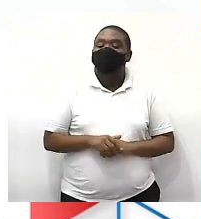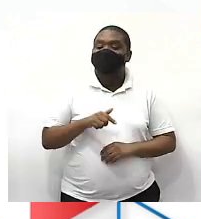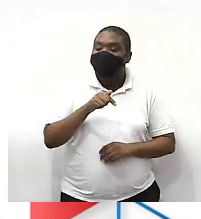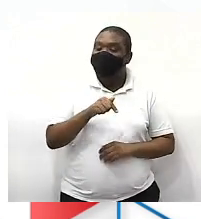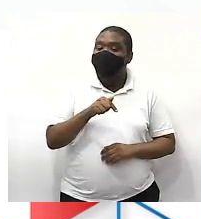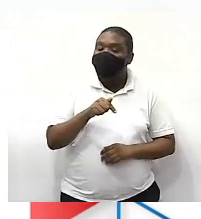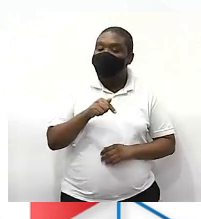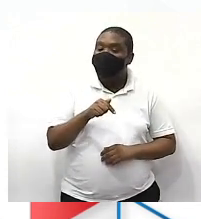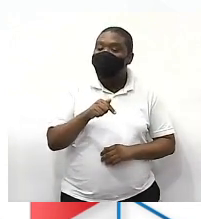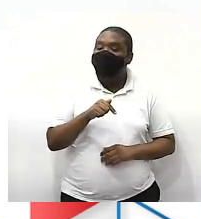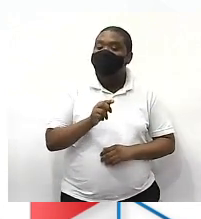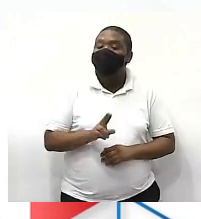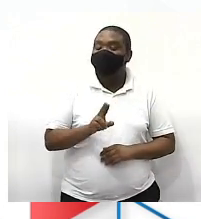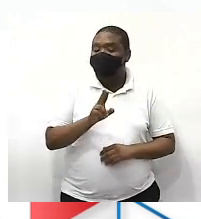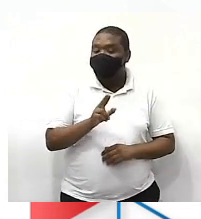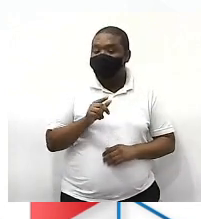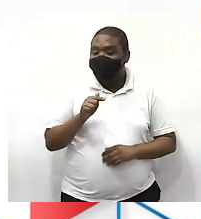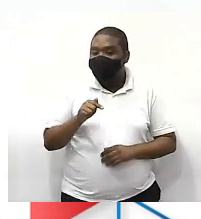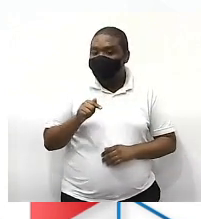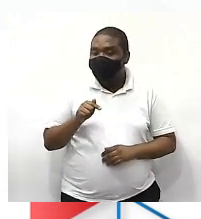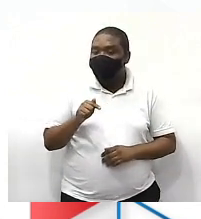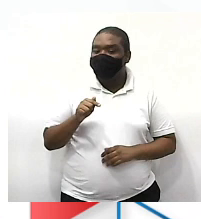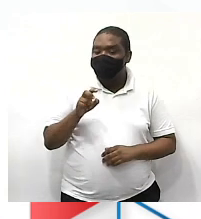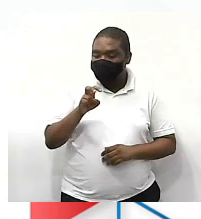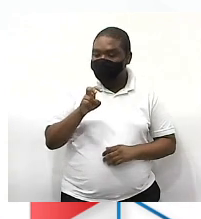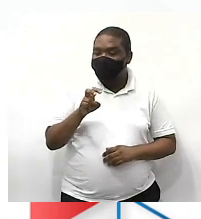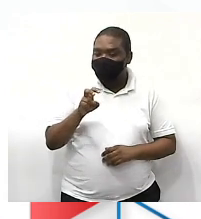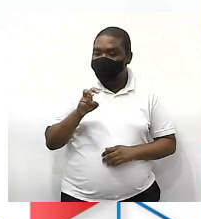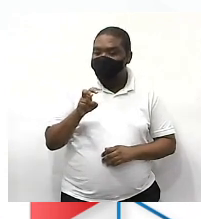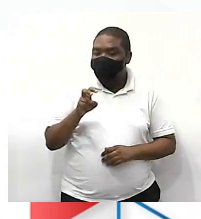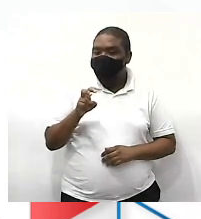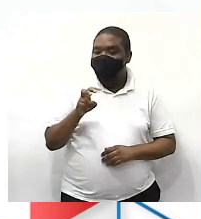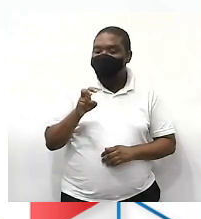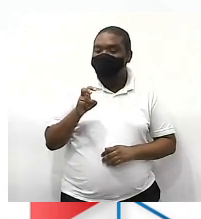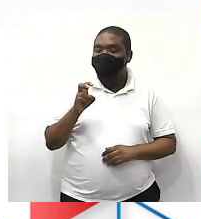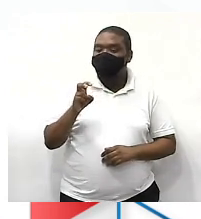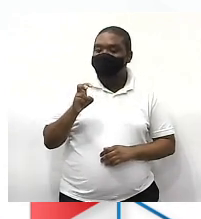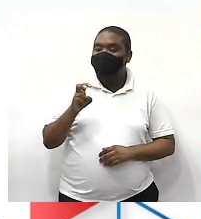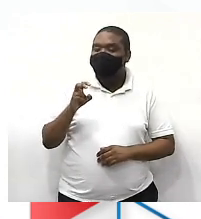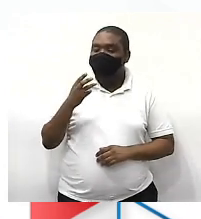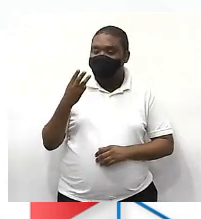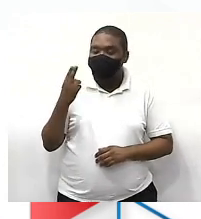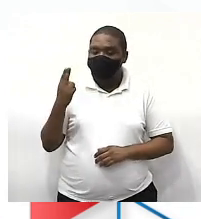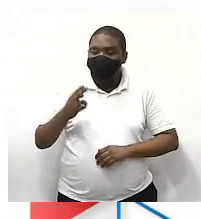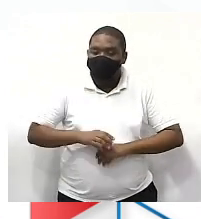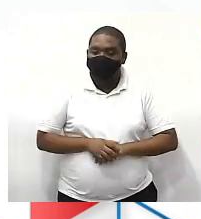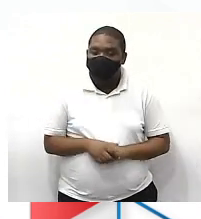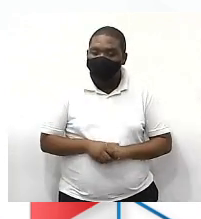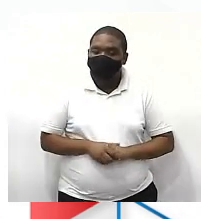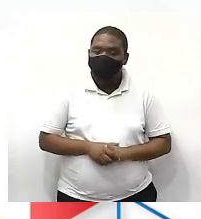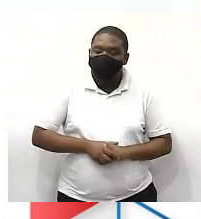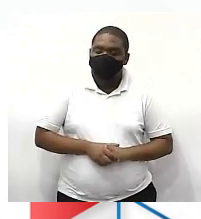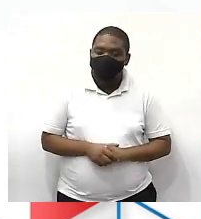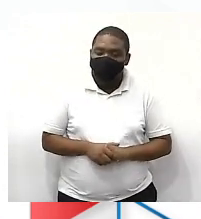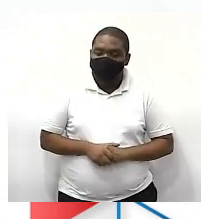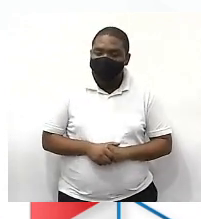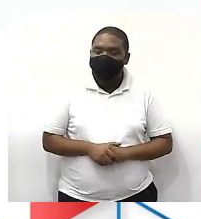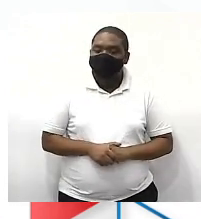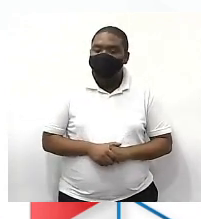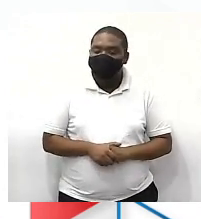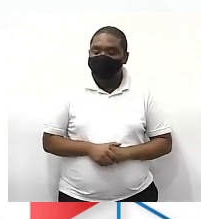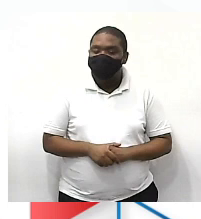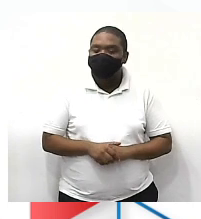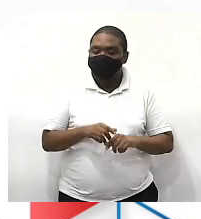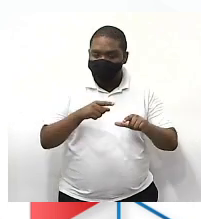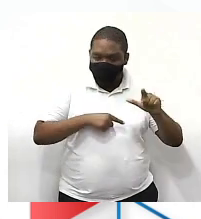7 unidades de milhar, 5 centenas e 3 unidades. Na letra A. Item A